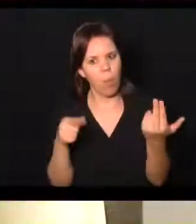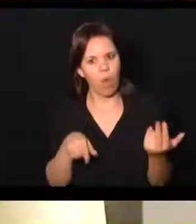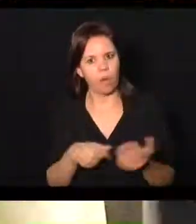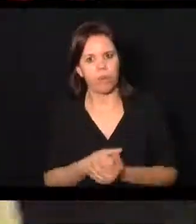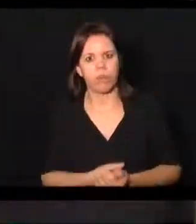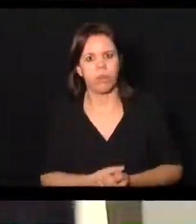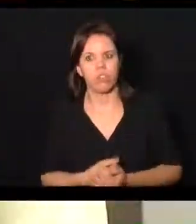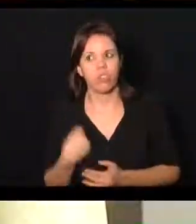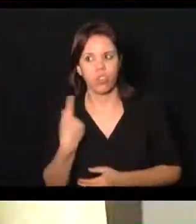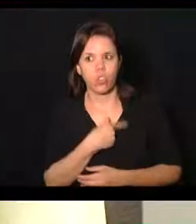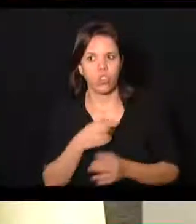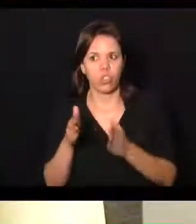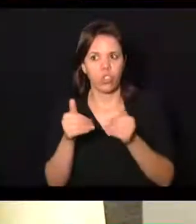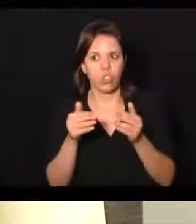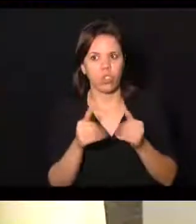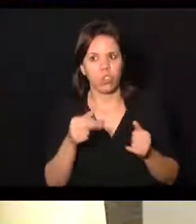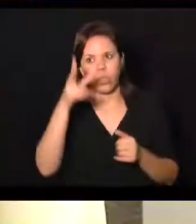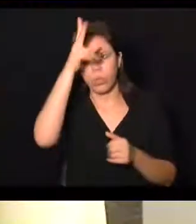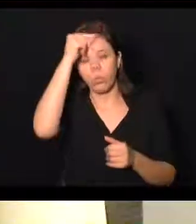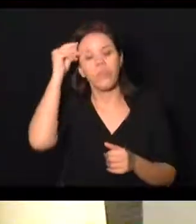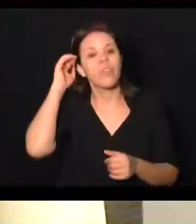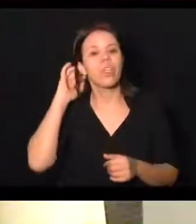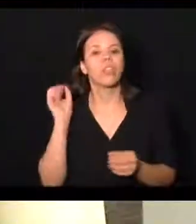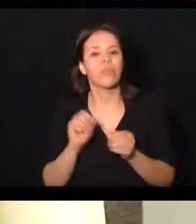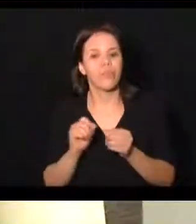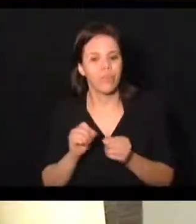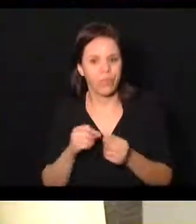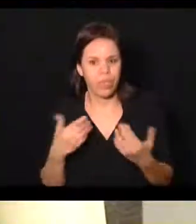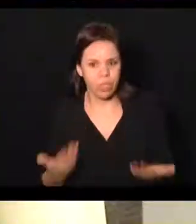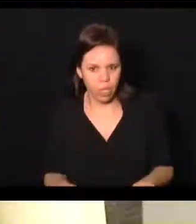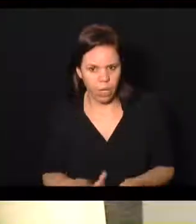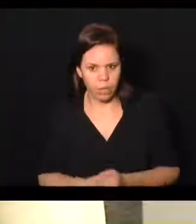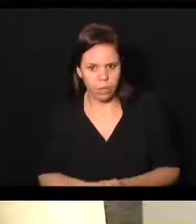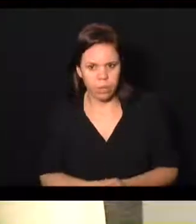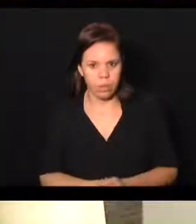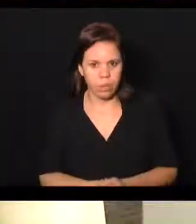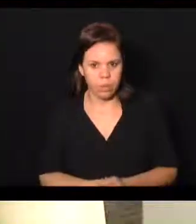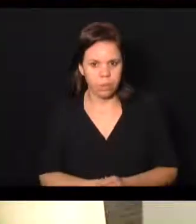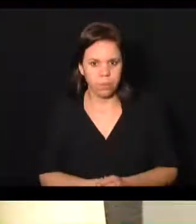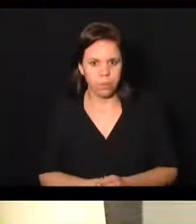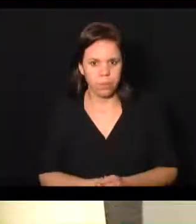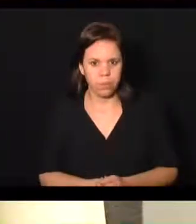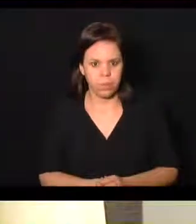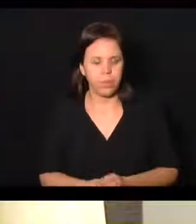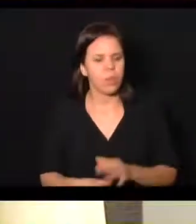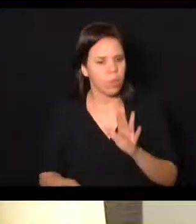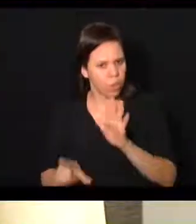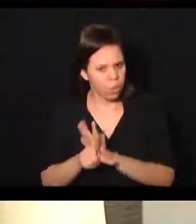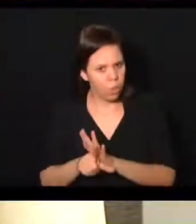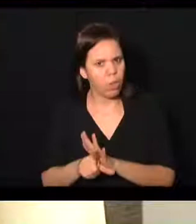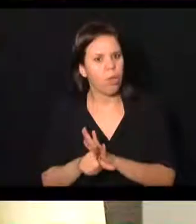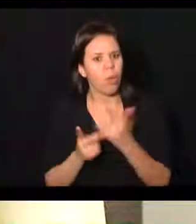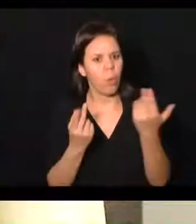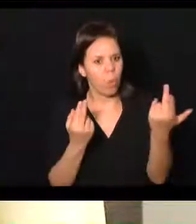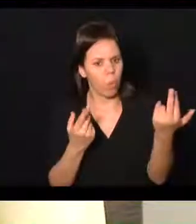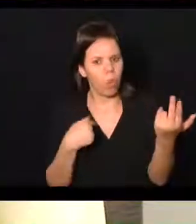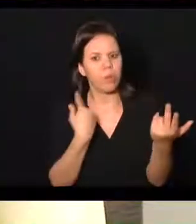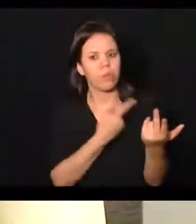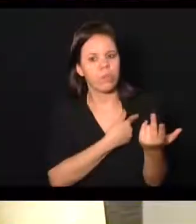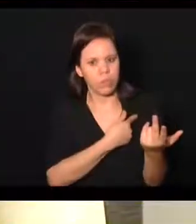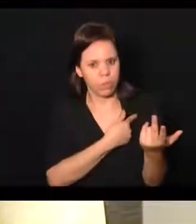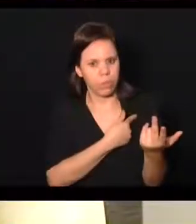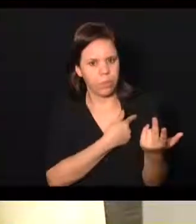Nós solicitamos ao prefeito municipal que fizesse aí uma lei semelhante à nossa, ou